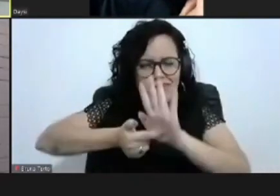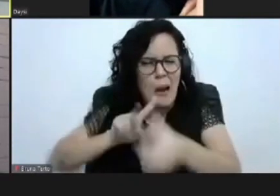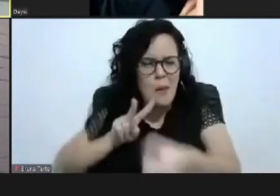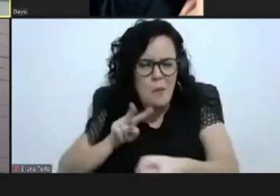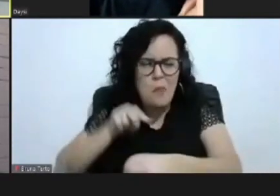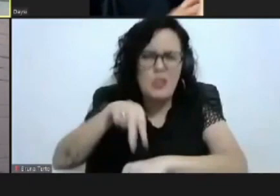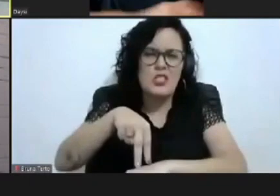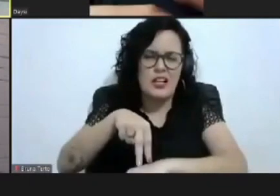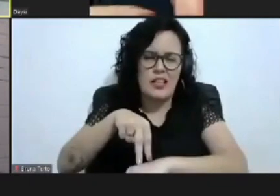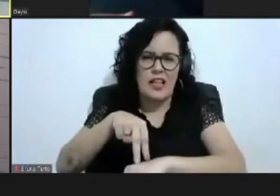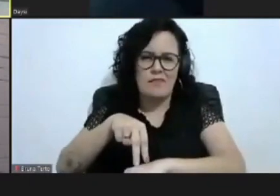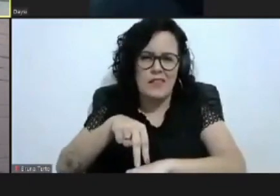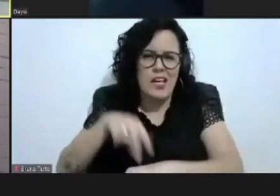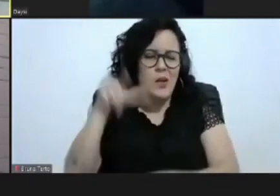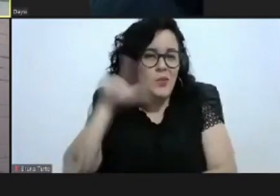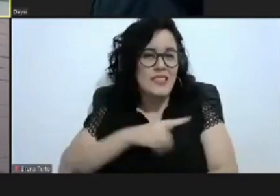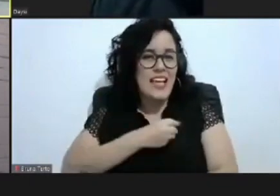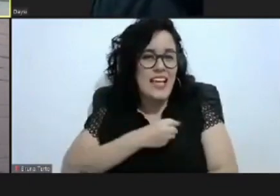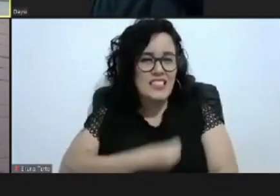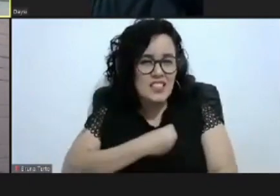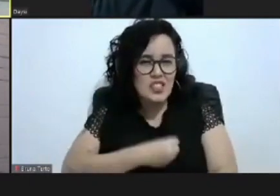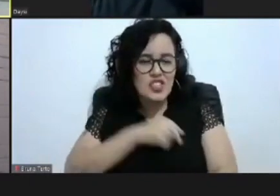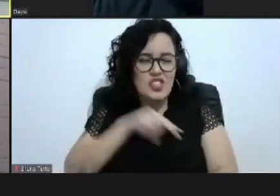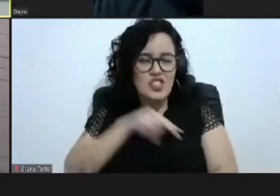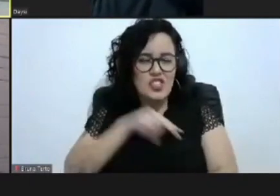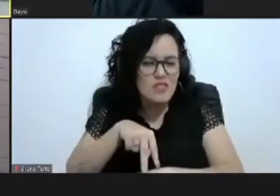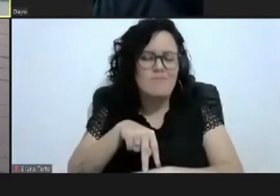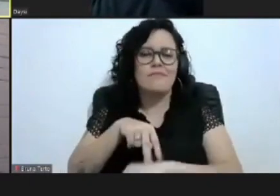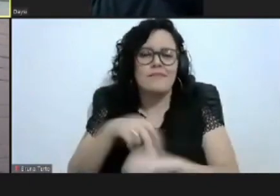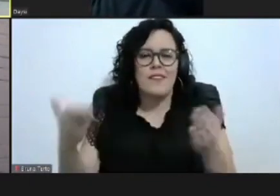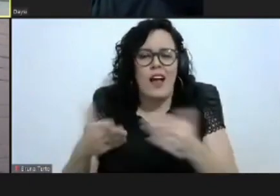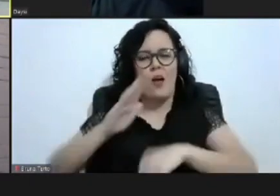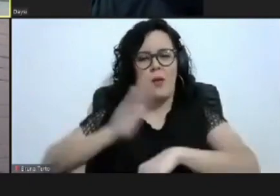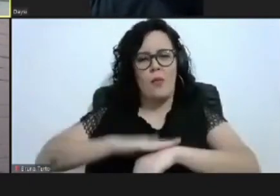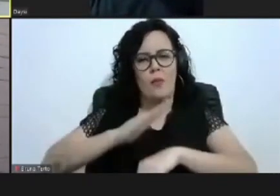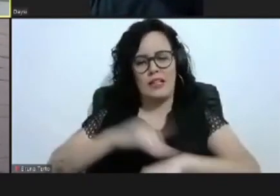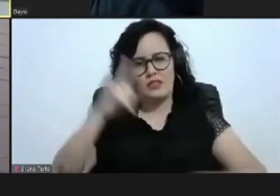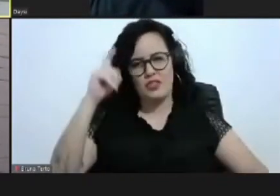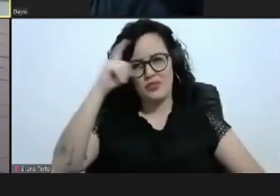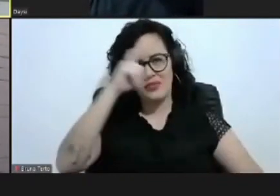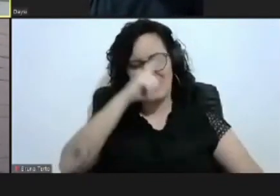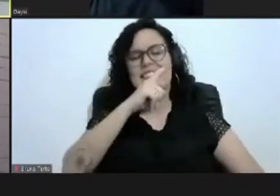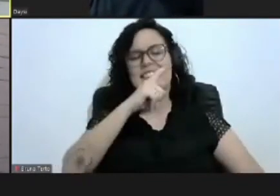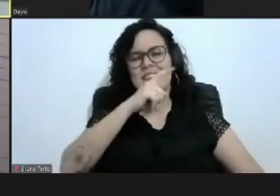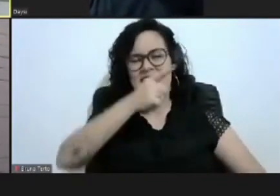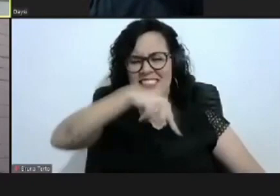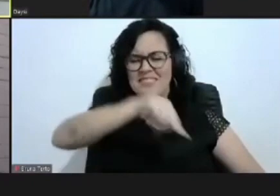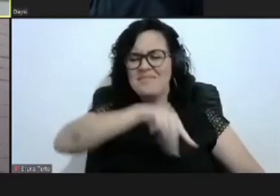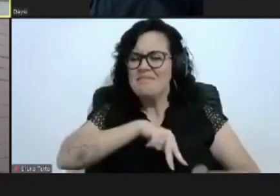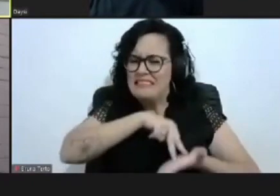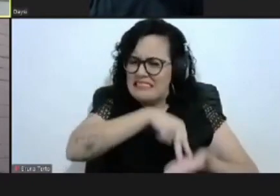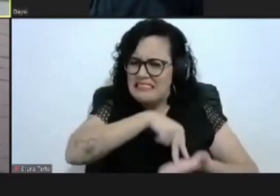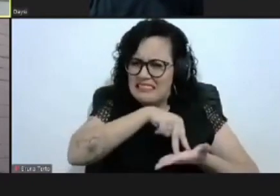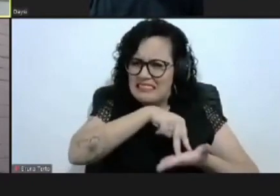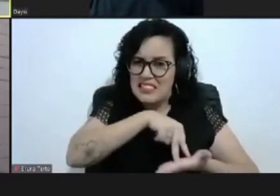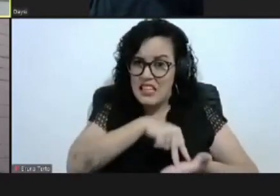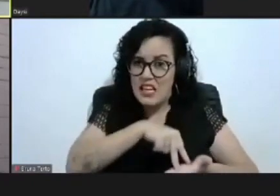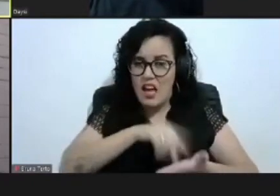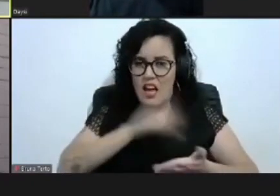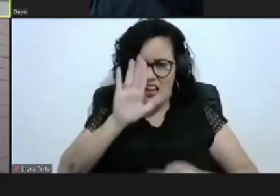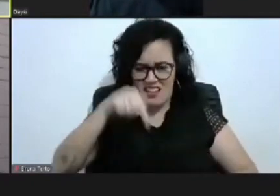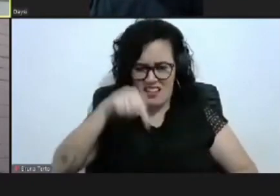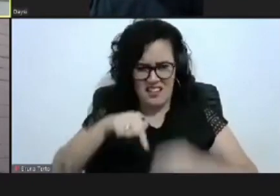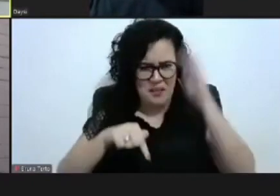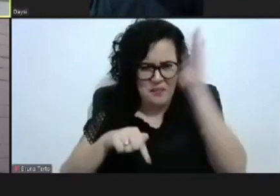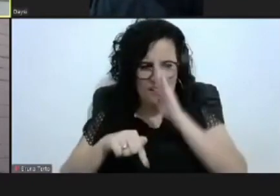resistir, continuar existindo nesse momento tão difícil da vida do planeta, que